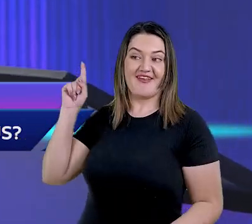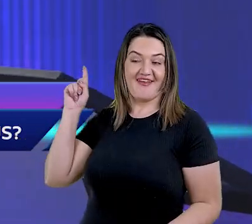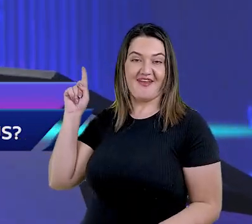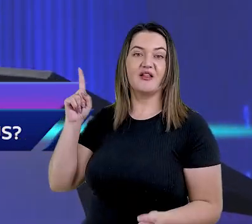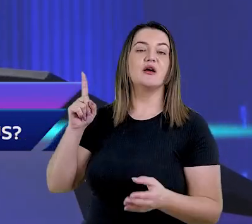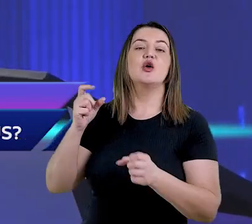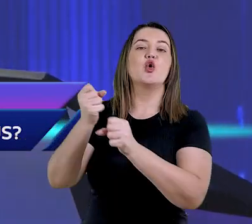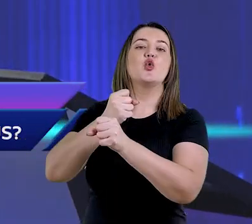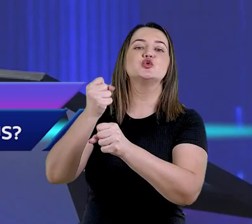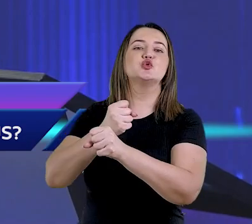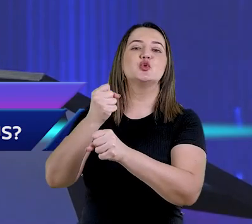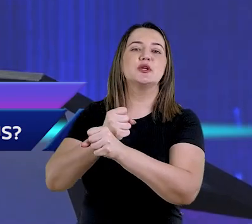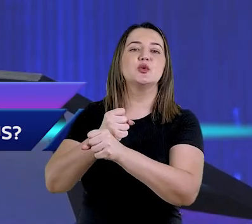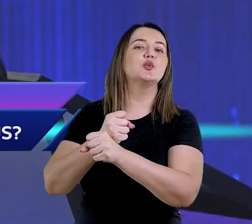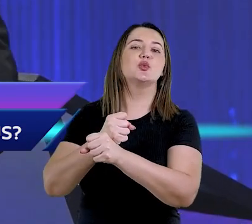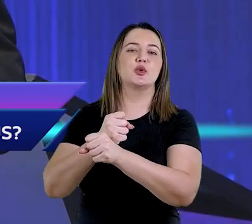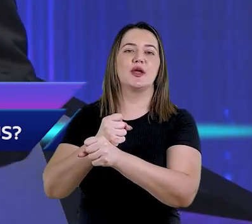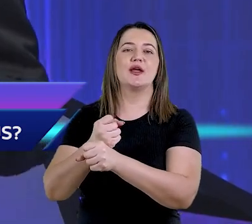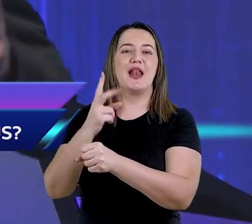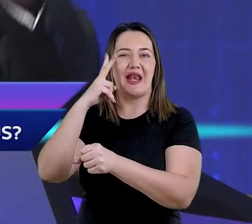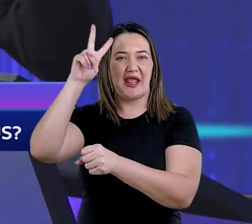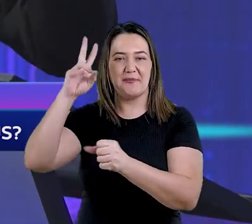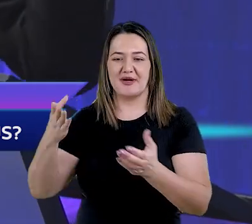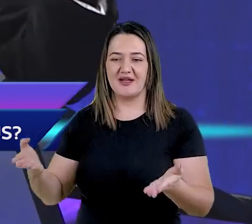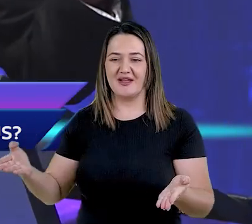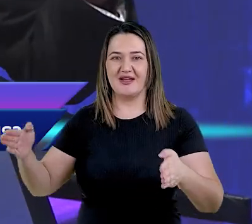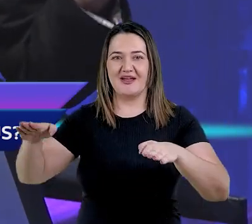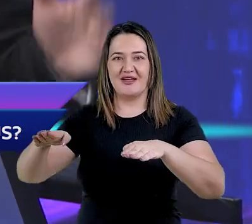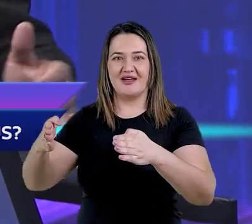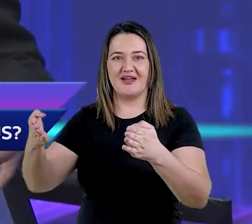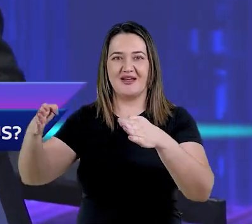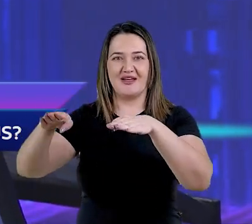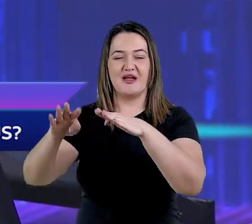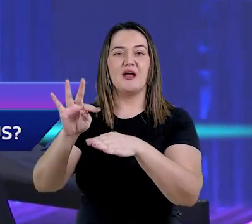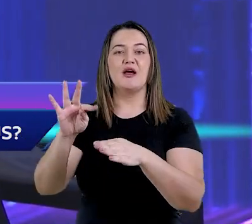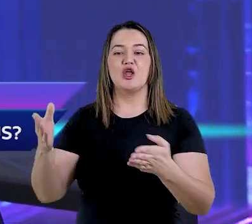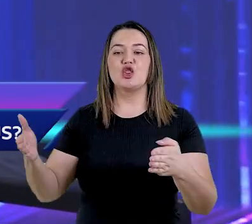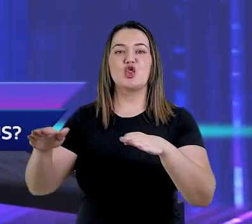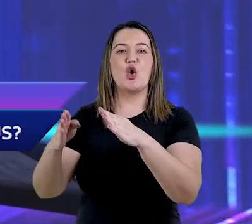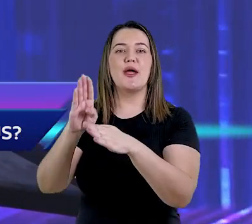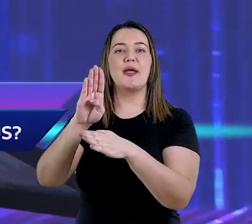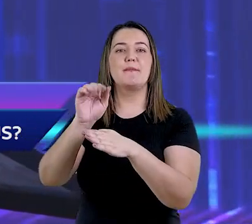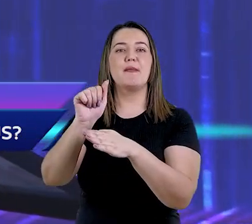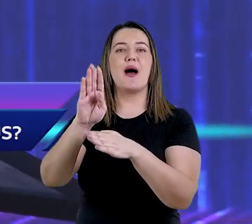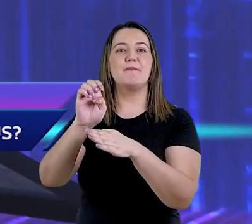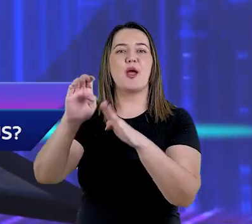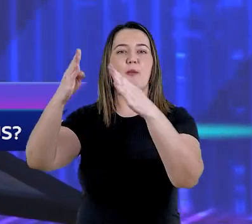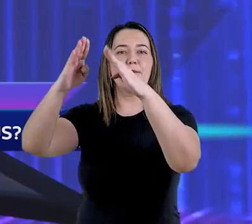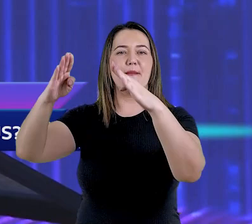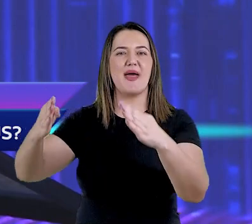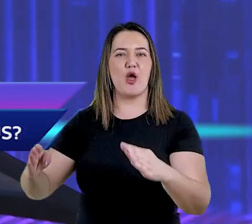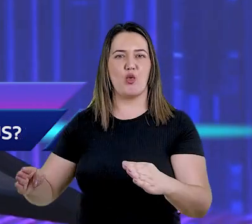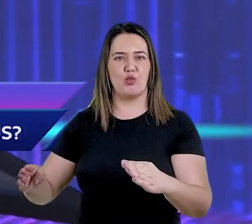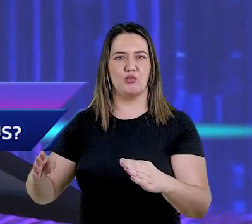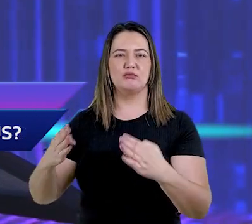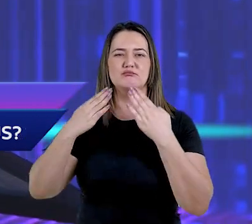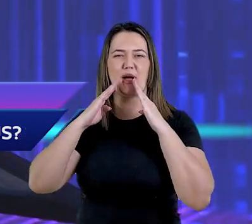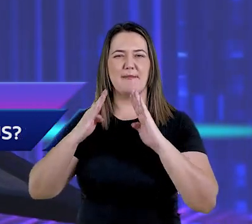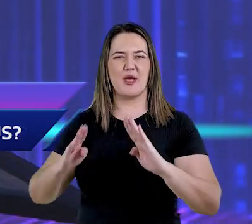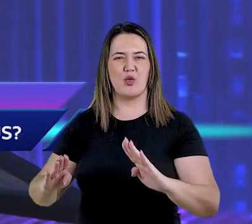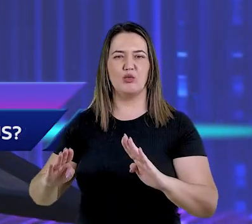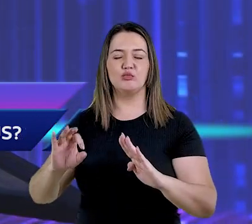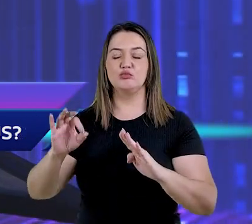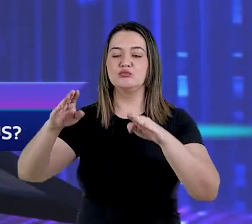Babel, meio pelo qual os seres humanos tentaram se proteger dos juízos divinos que viriam porque decidiram